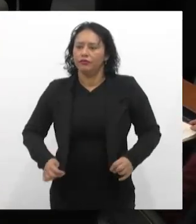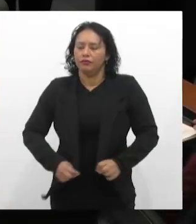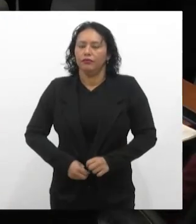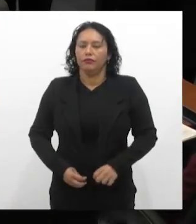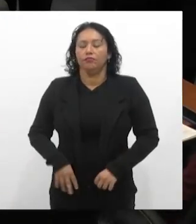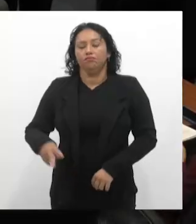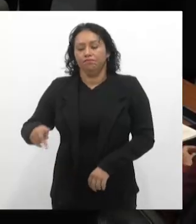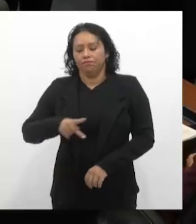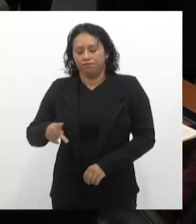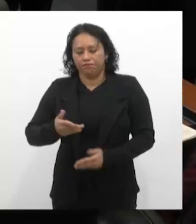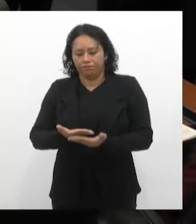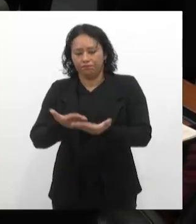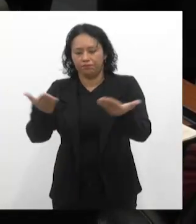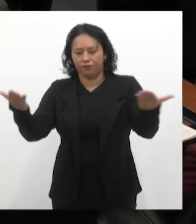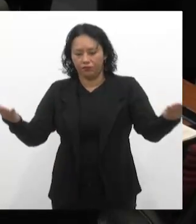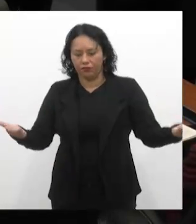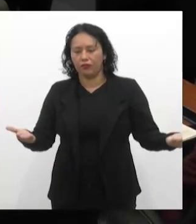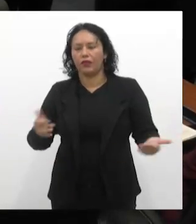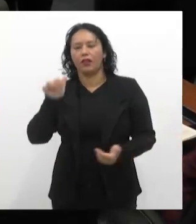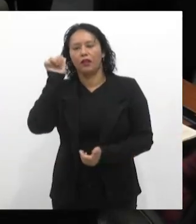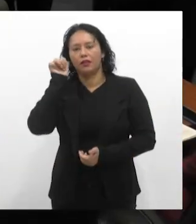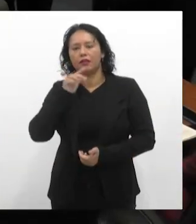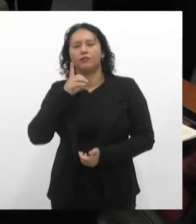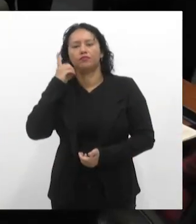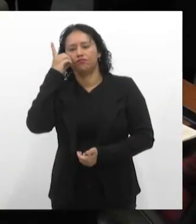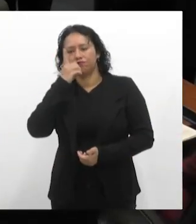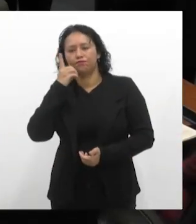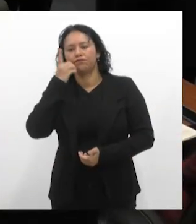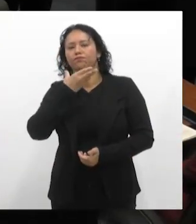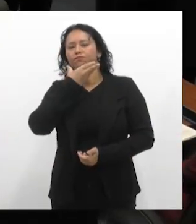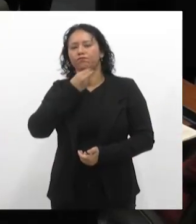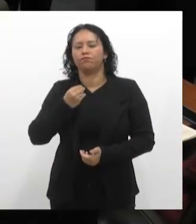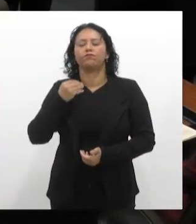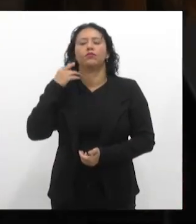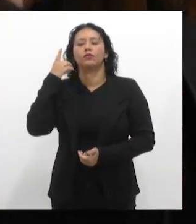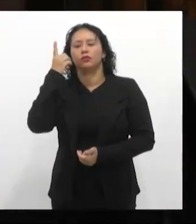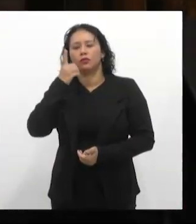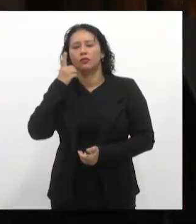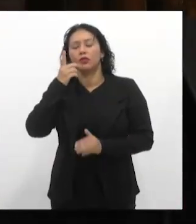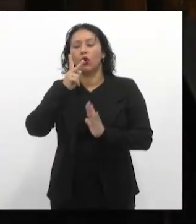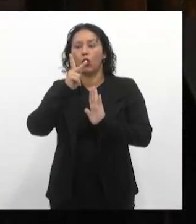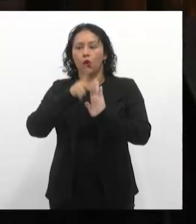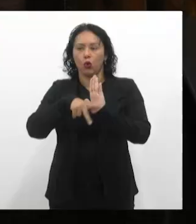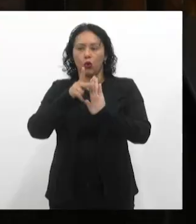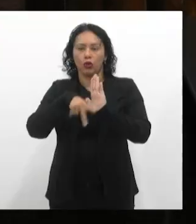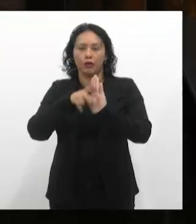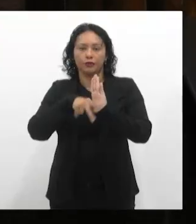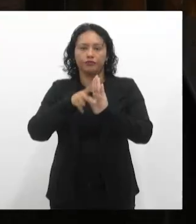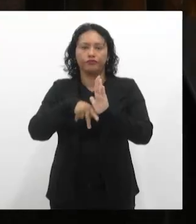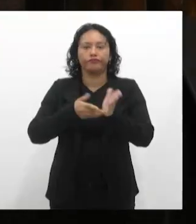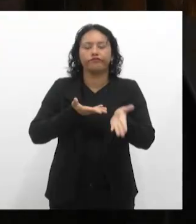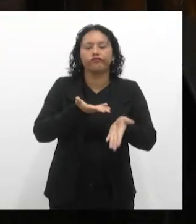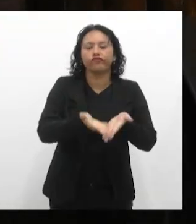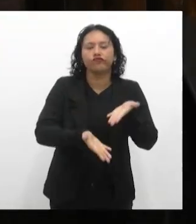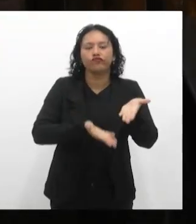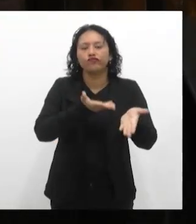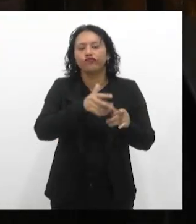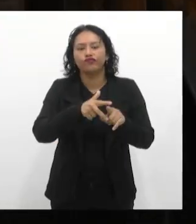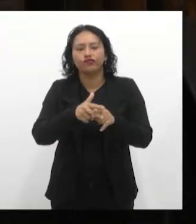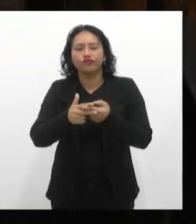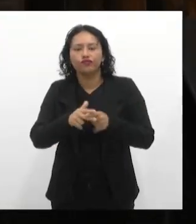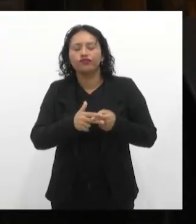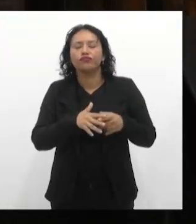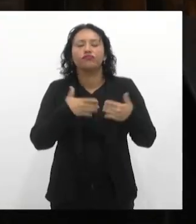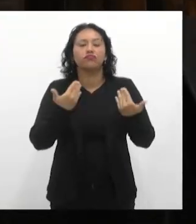Senhor presidente, senhoras deputadas, senhores deputados, o projeto em tela trata justamente